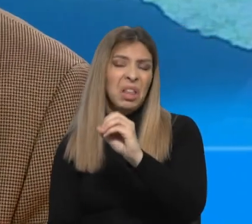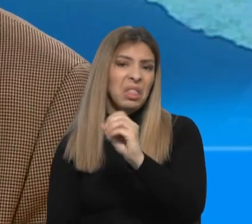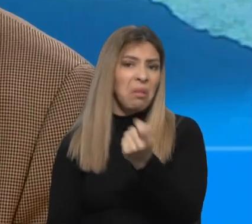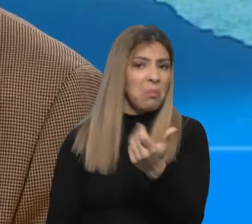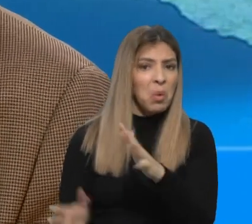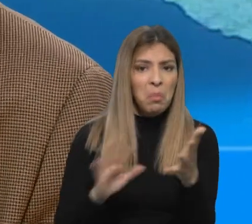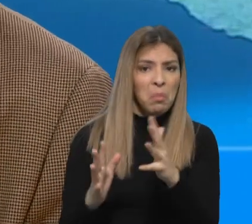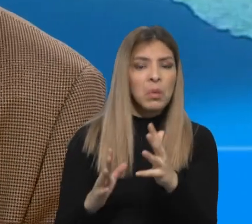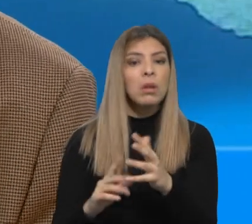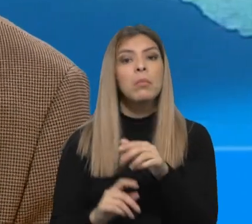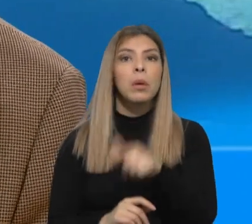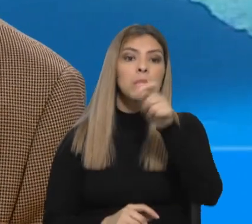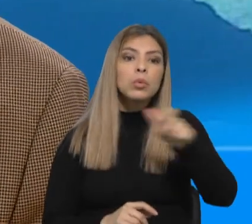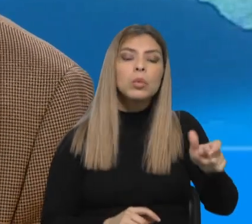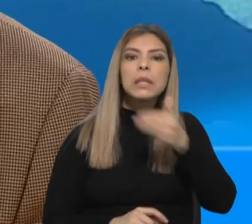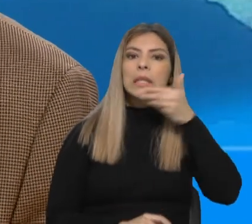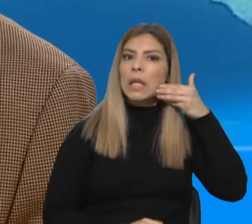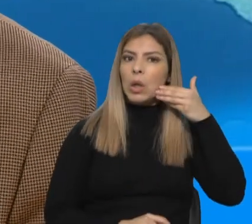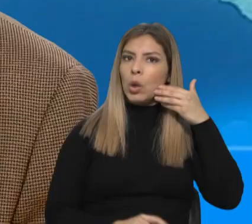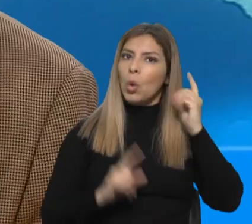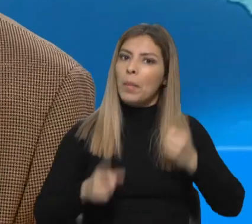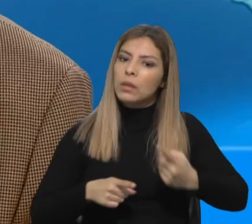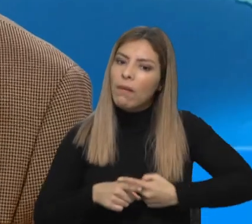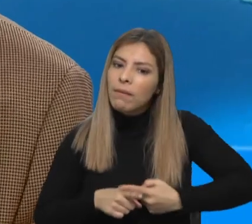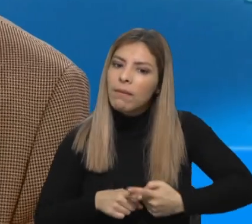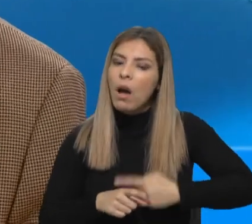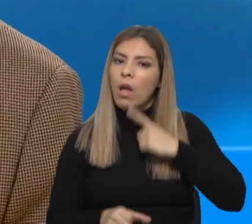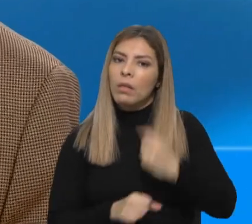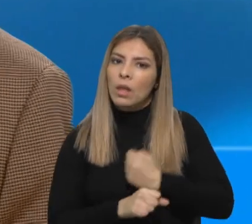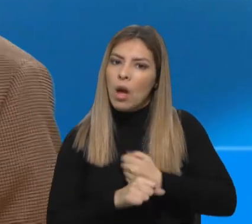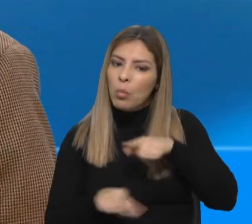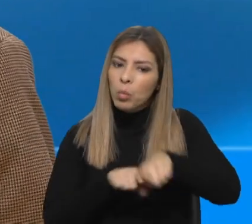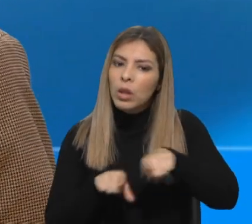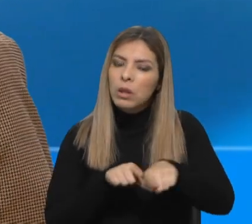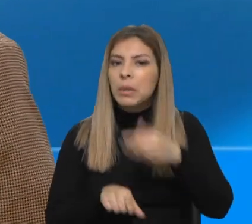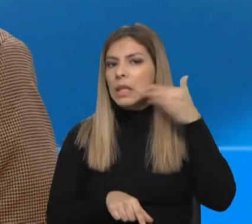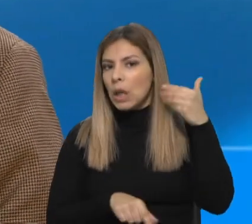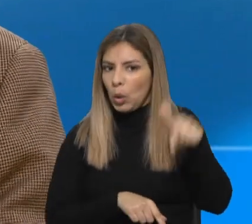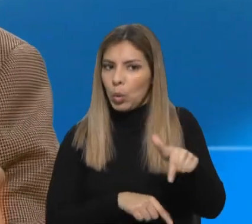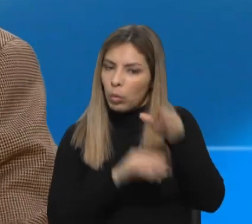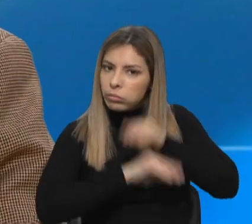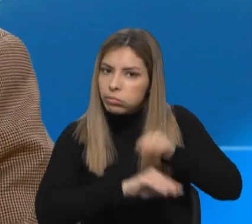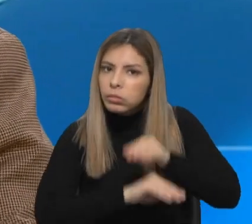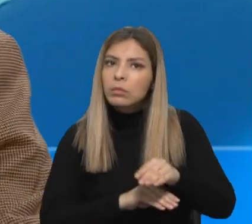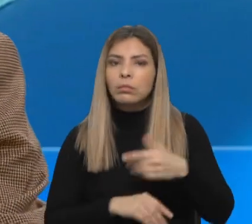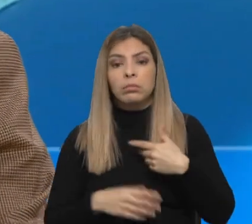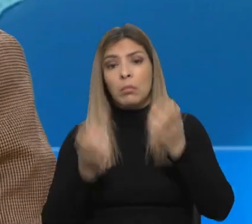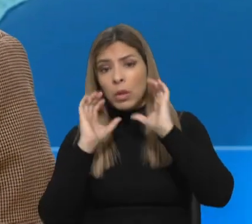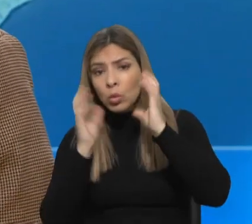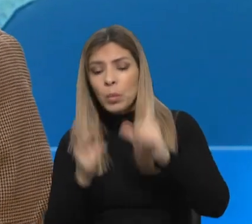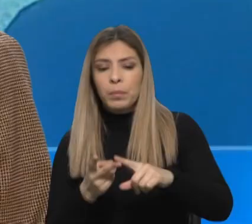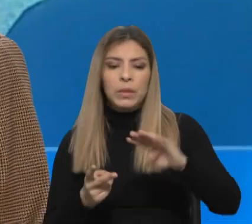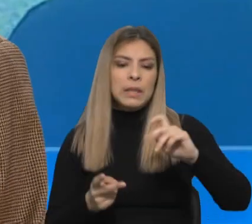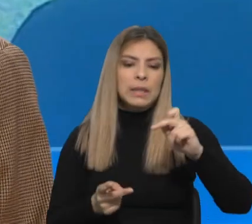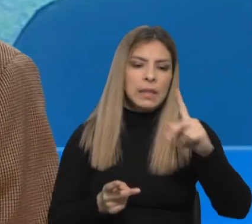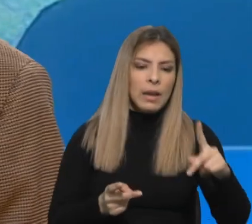portanto, são pessoas que começaram muito novos na política, que tiveram atividades políticas desde tenra idade. Mário Soares, Sá Carneiro, todos